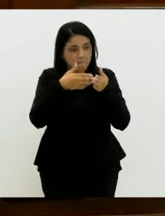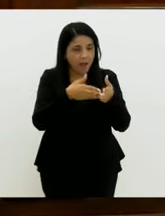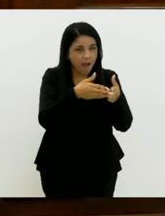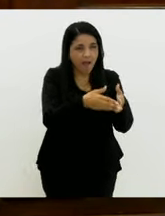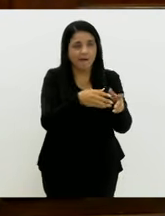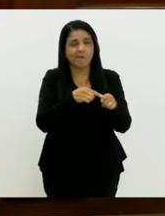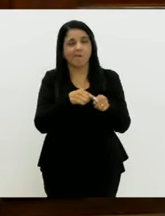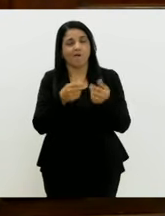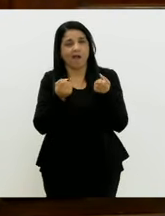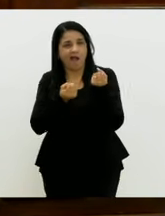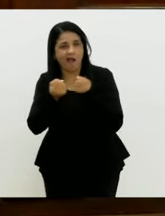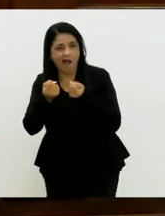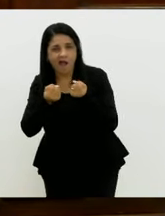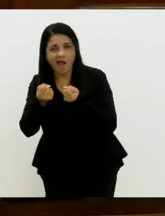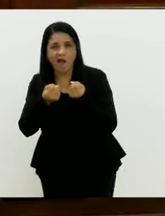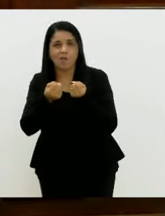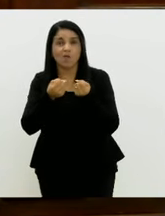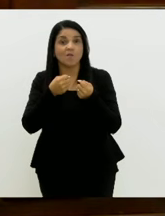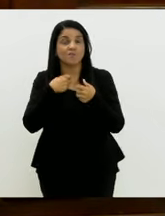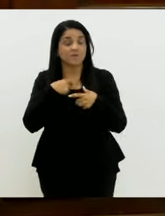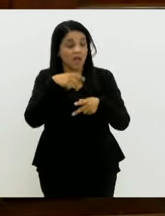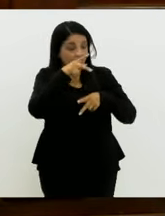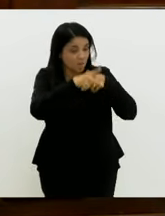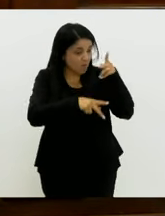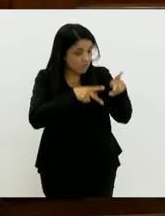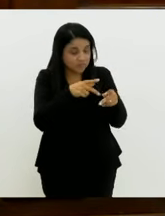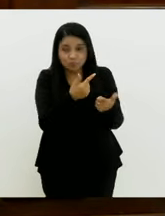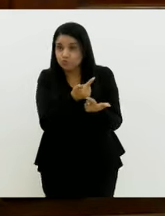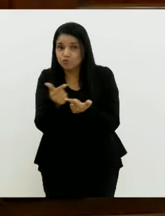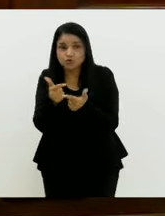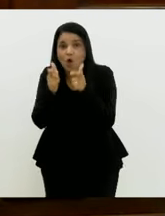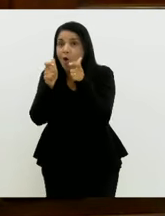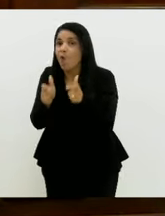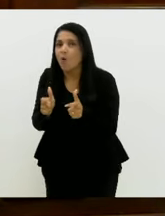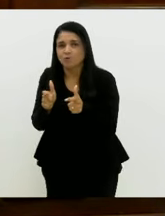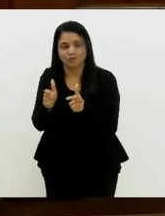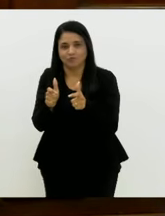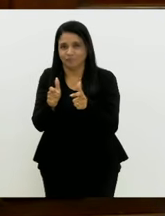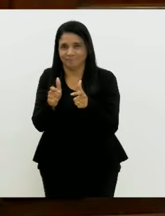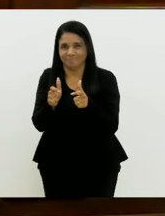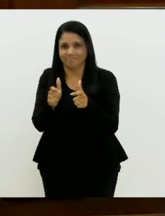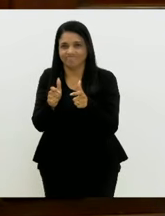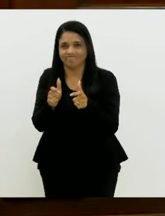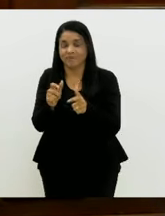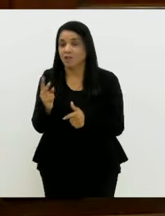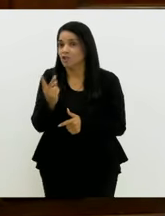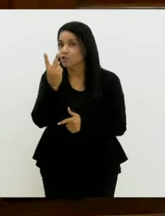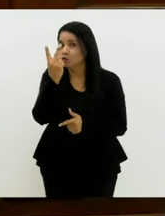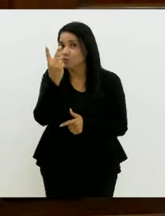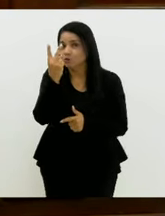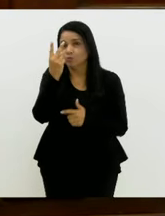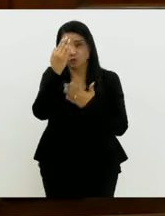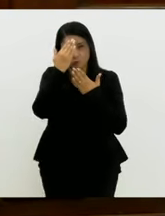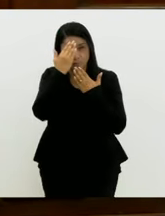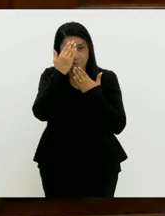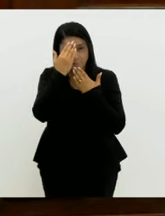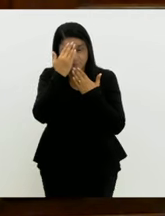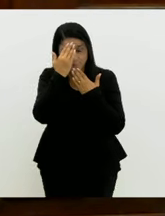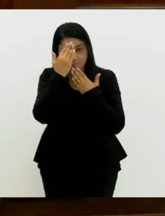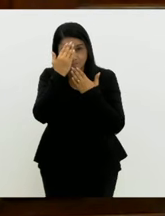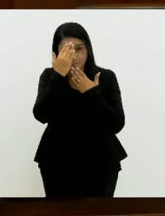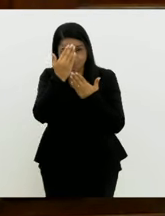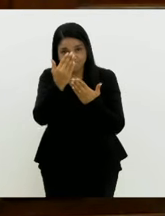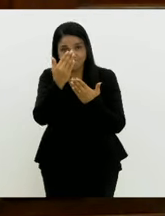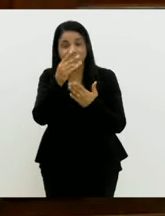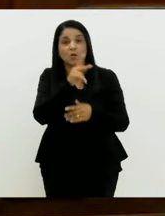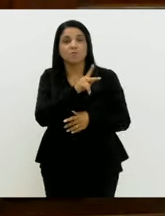carro, e eu me lembro ali a população sem nenhum lugar para ir. Eu quero agradecer as duas professoras, diretoras do colégio,